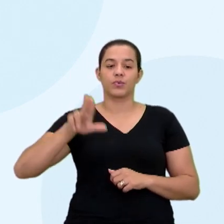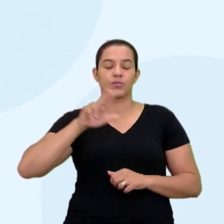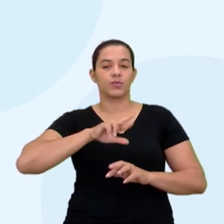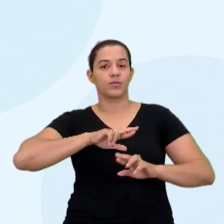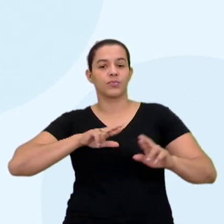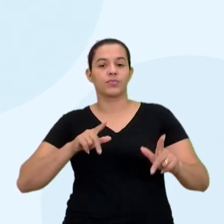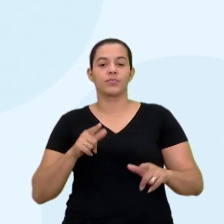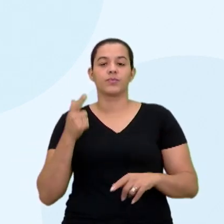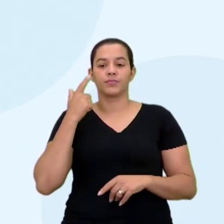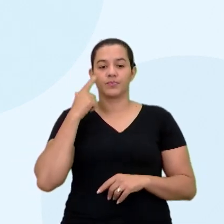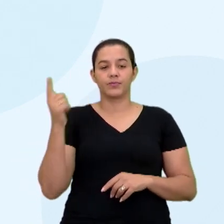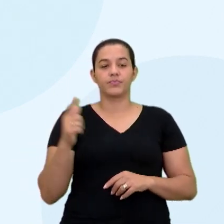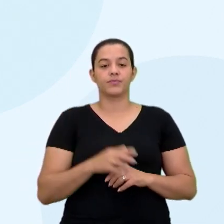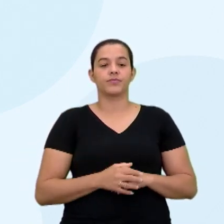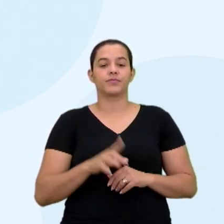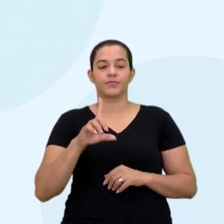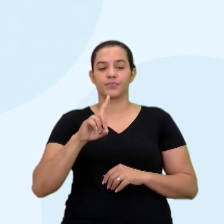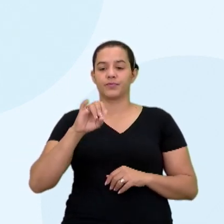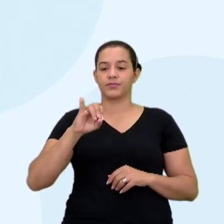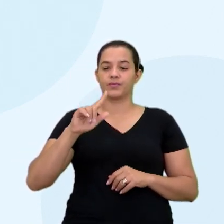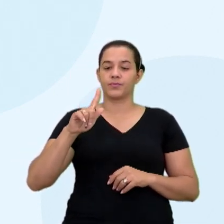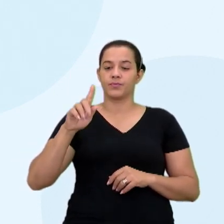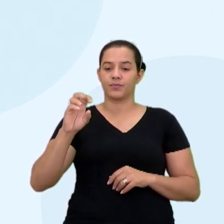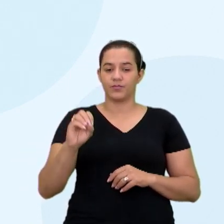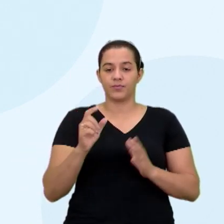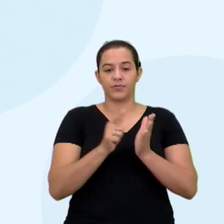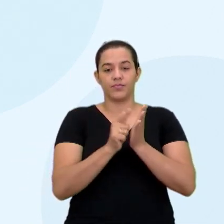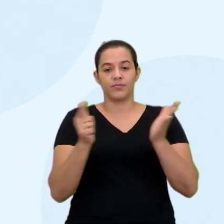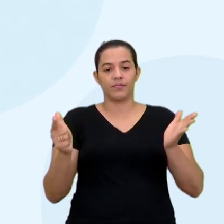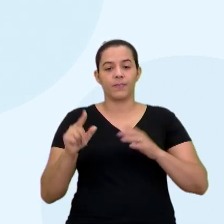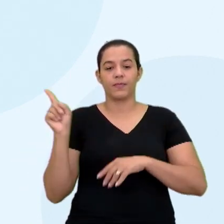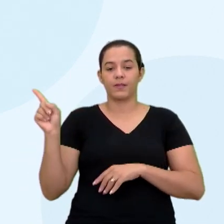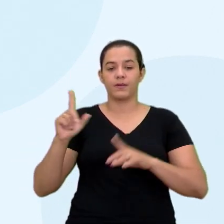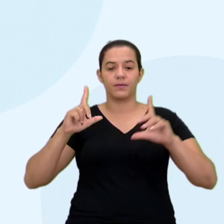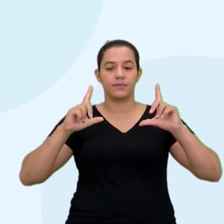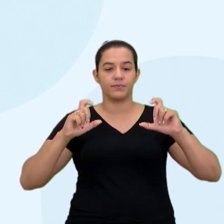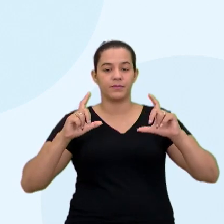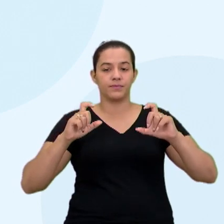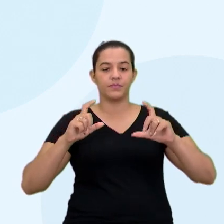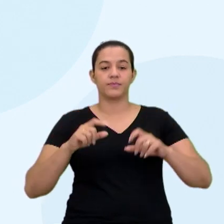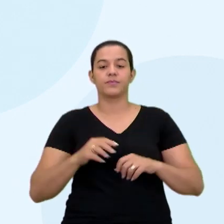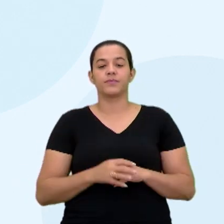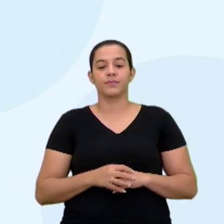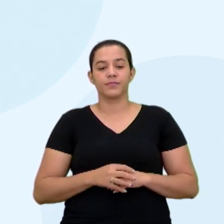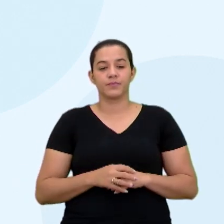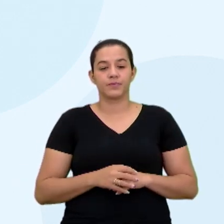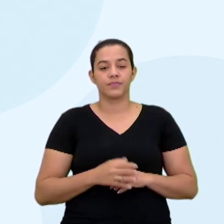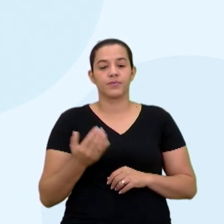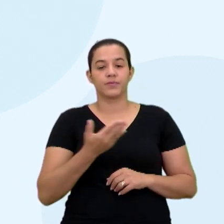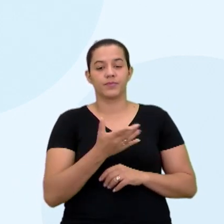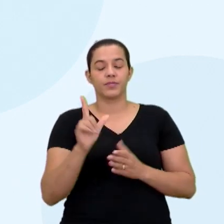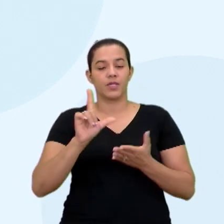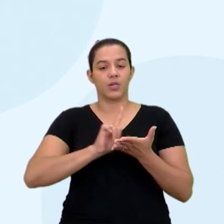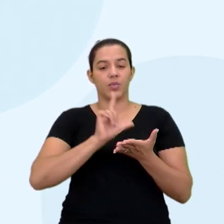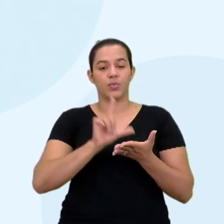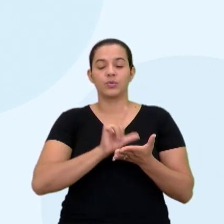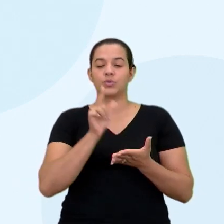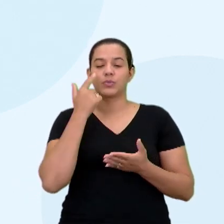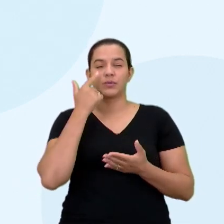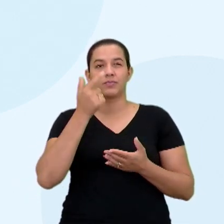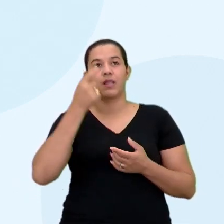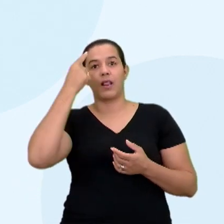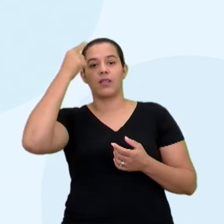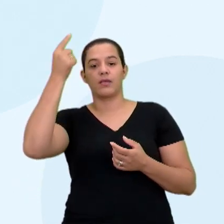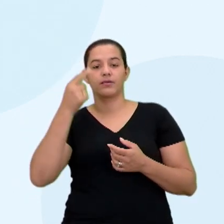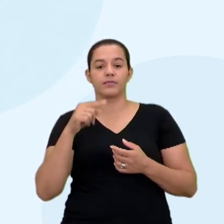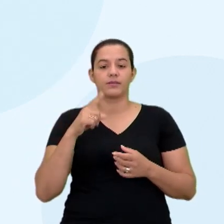matéria maravilhosa do Diego. E essa foto aí que me lembra muito uma foto futurista. Para quem entende de literatura vai lembrar